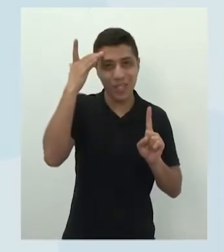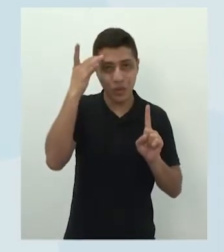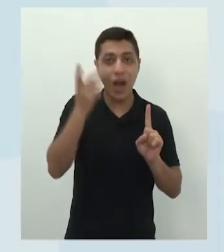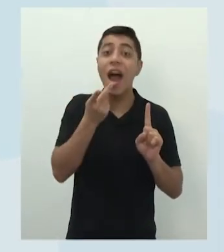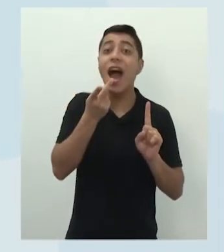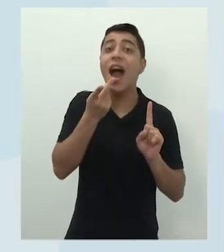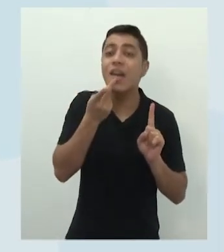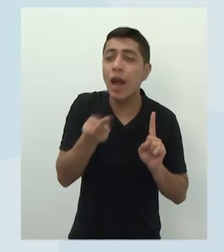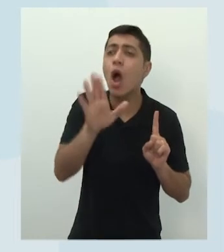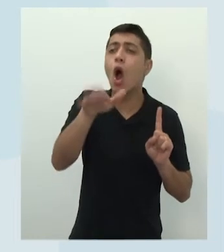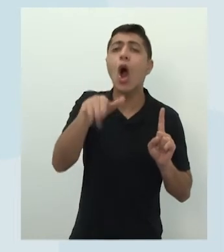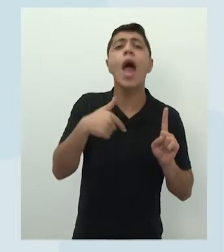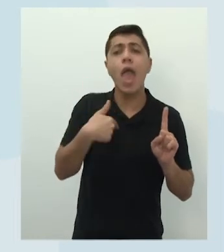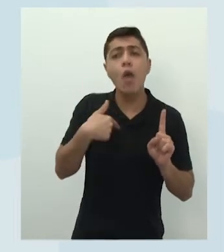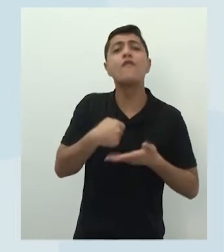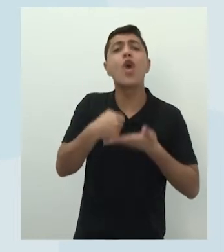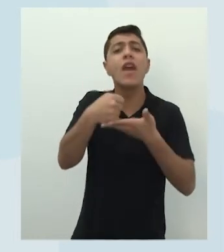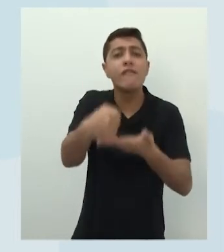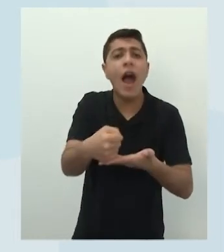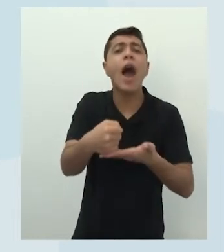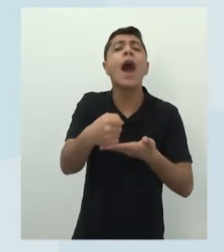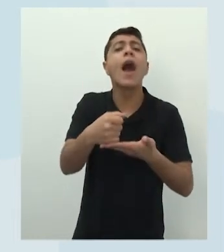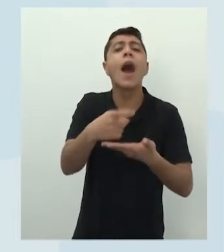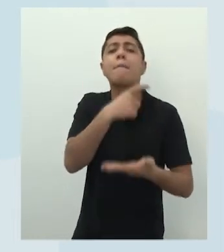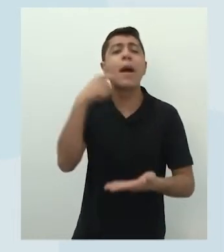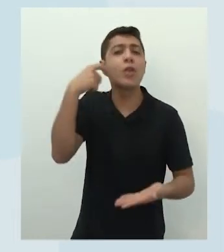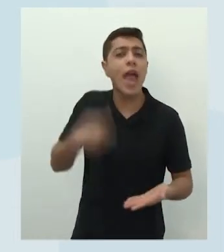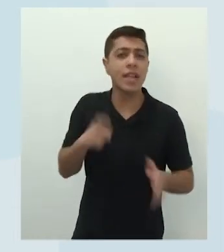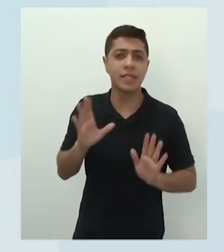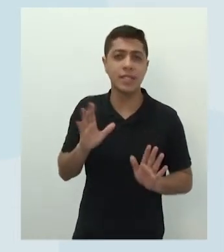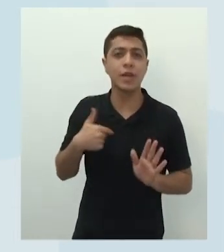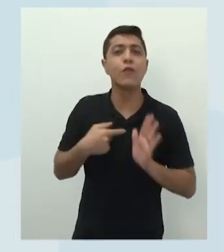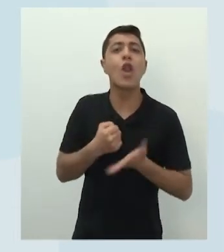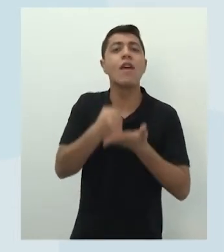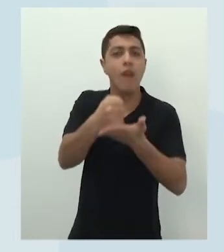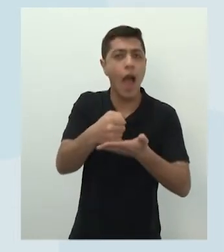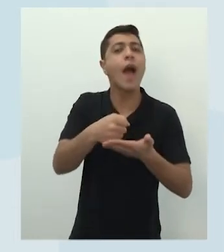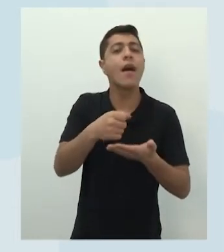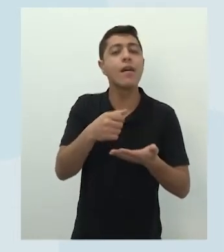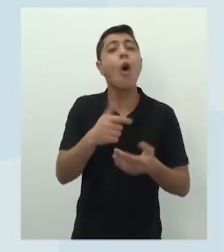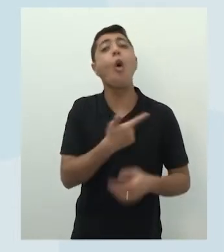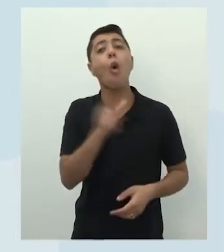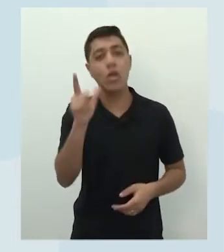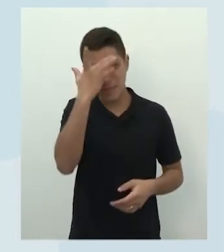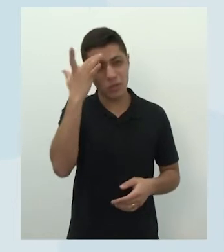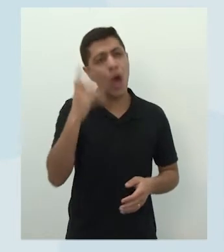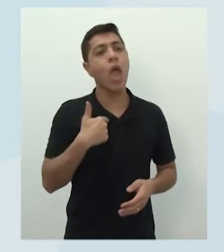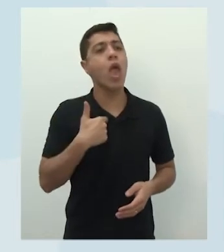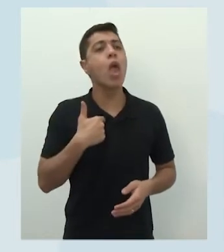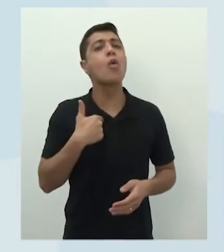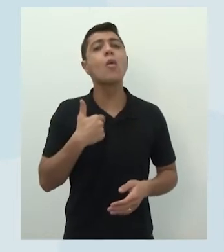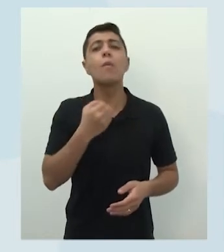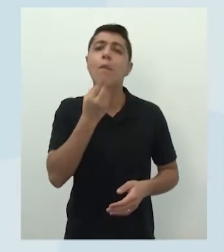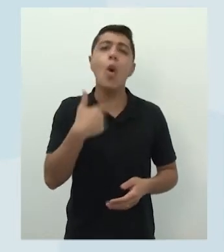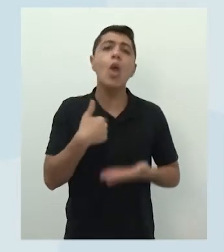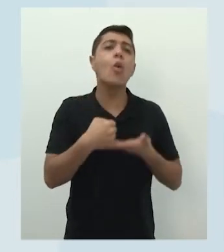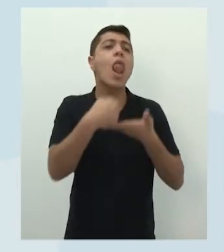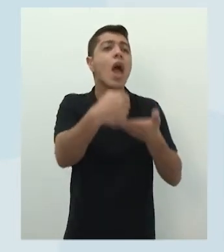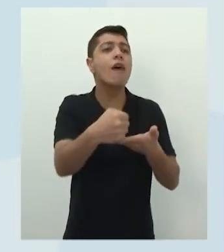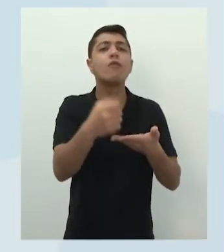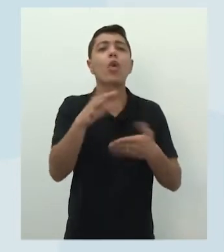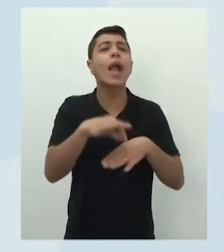levo a maionese. O outro vai falar, olha, eu sou bom em fazer carne, eu levo a carne. O outro vai falar, olha, eu não sou bom em nada, mas eu cuido da